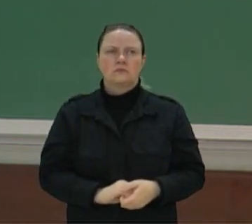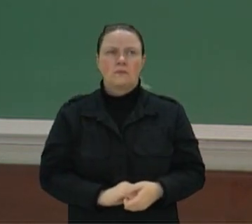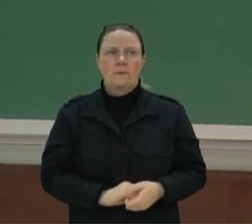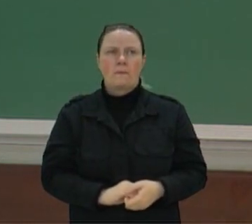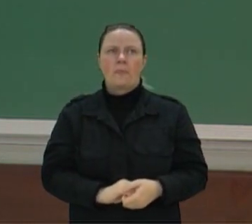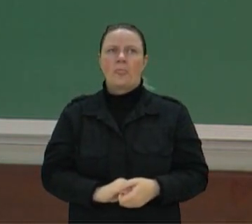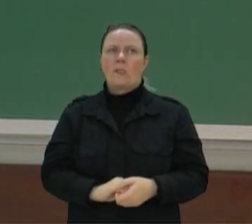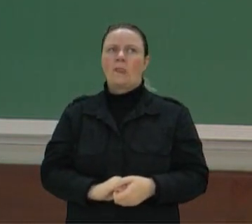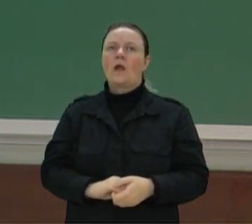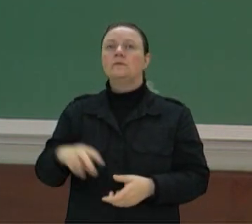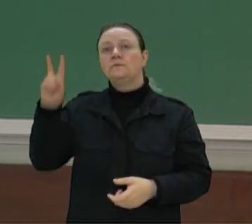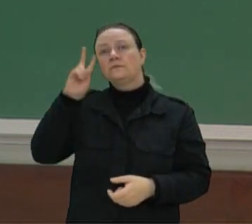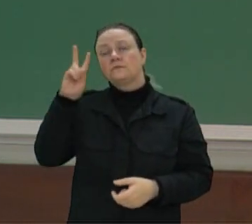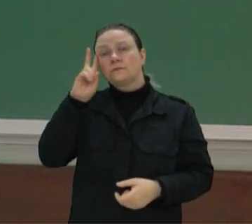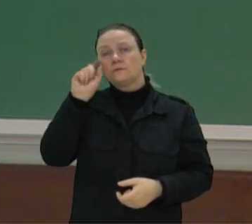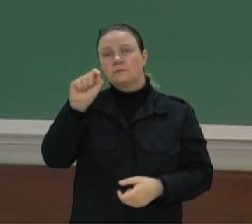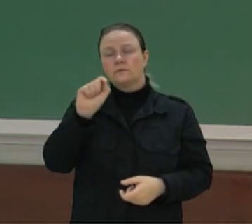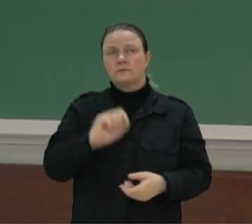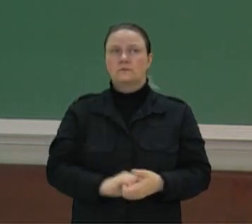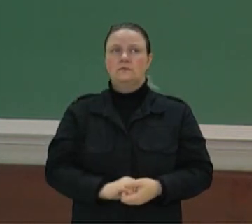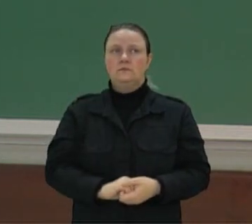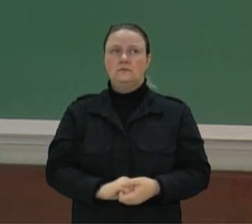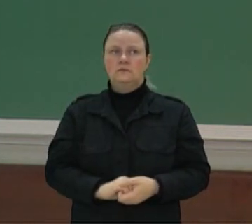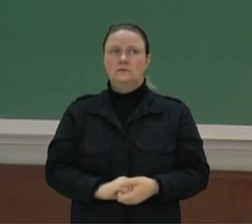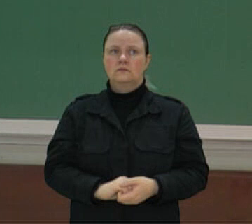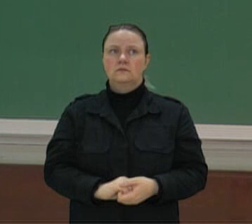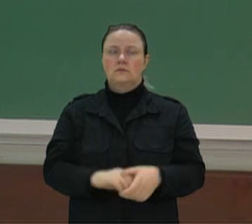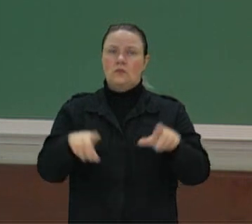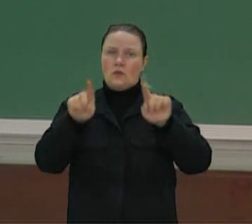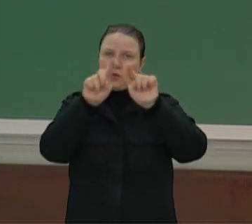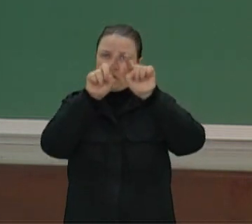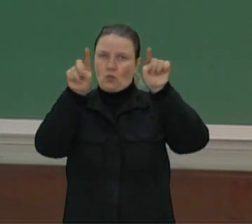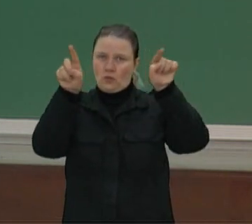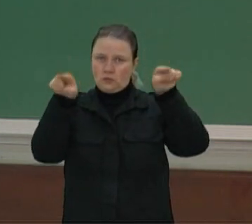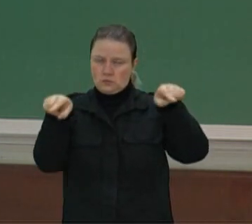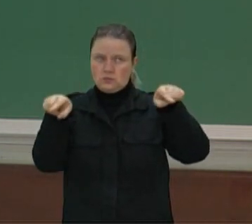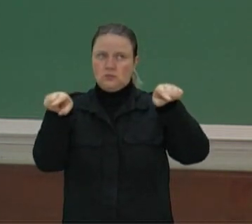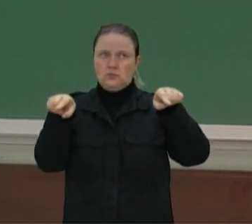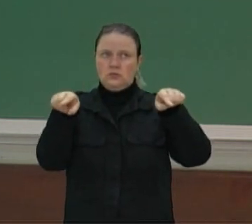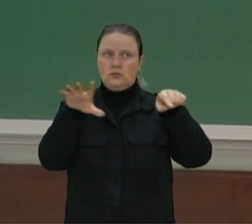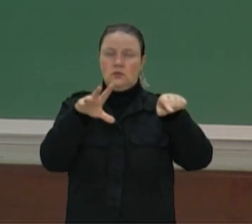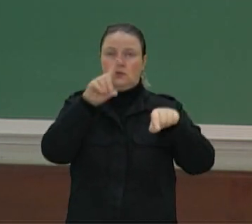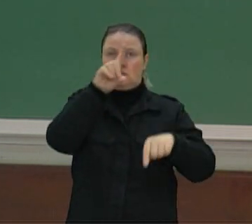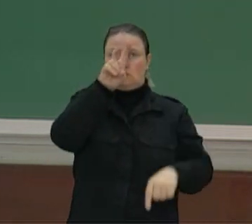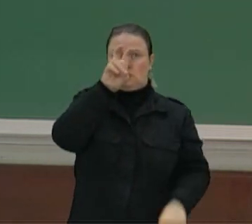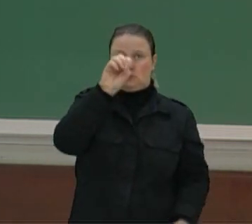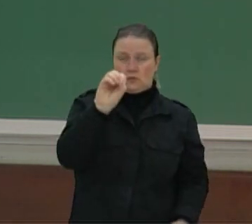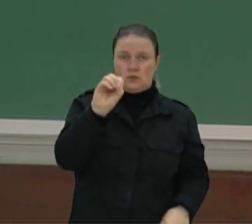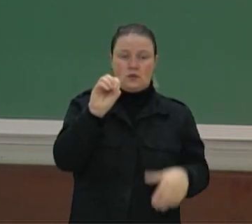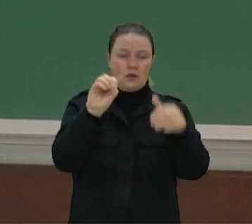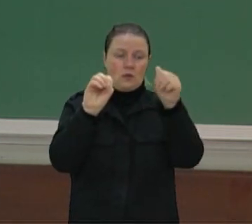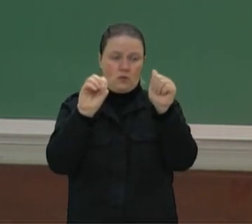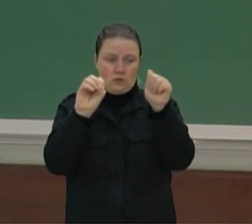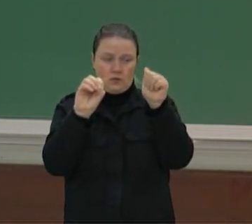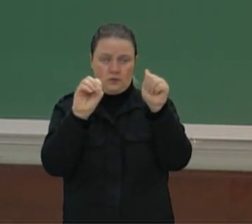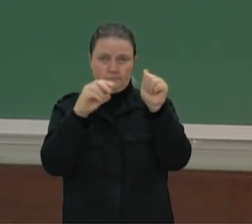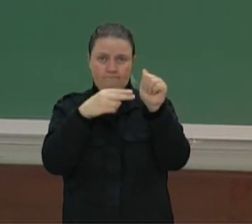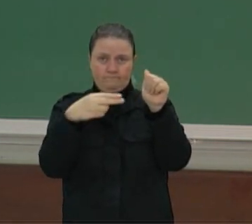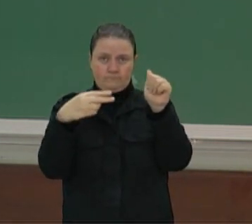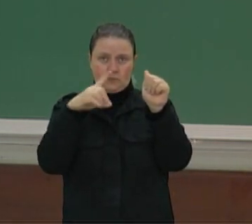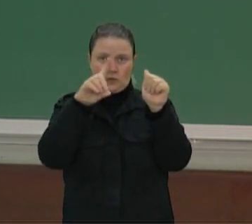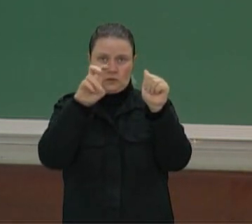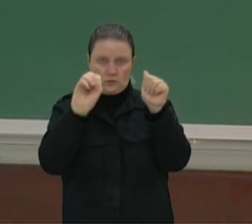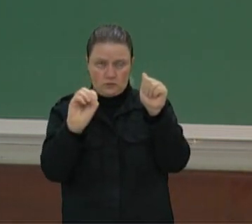vocês lembram quem que é quem? Olha lá, a forma geral, o 150 é o A e o A é o